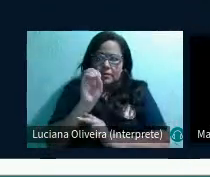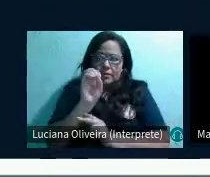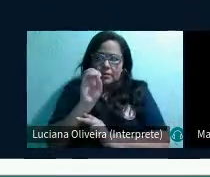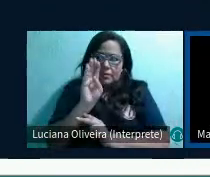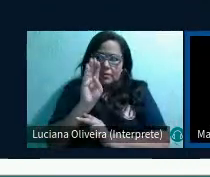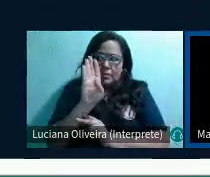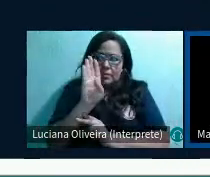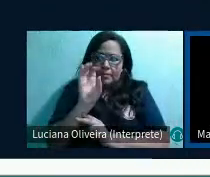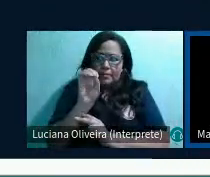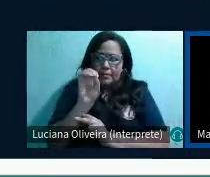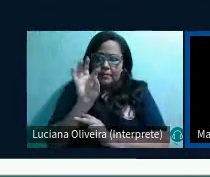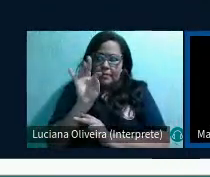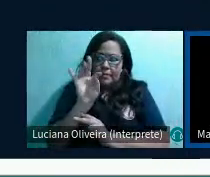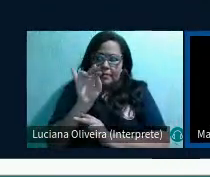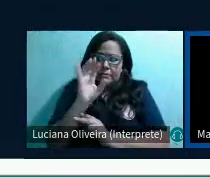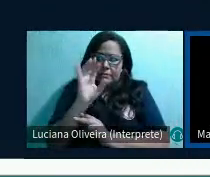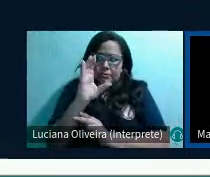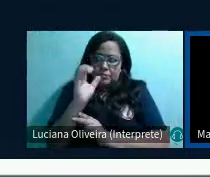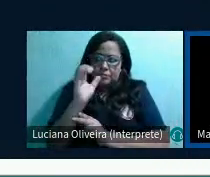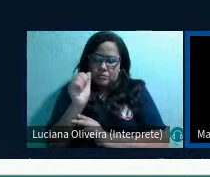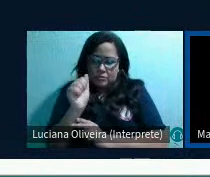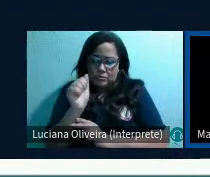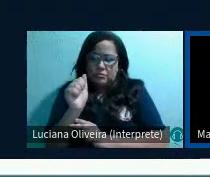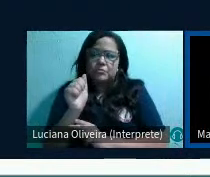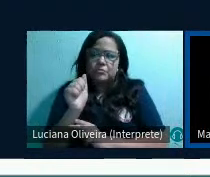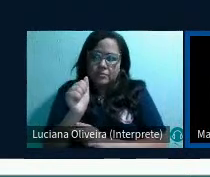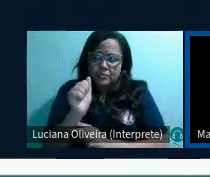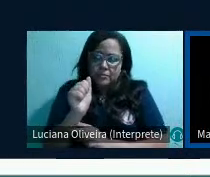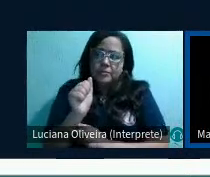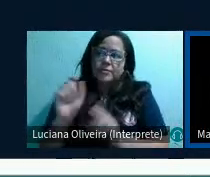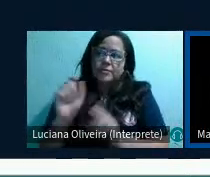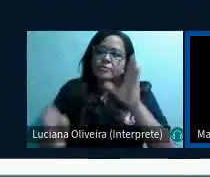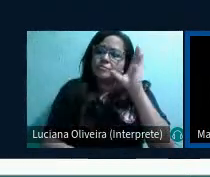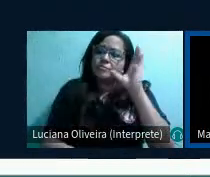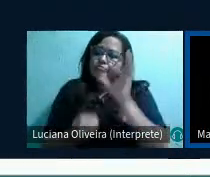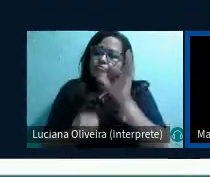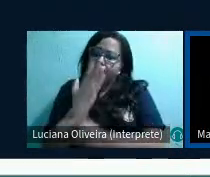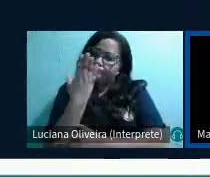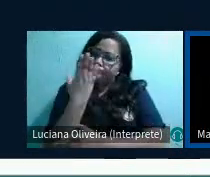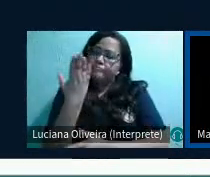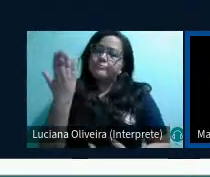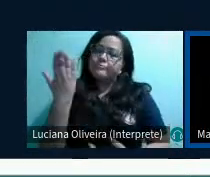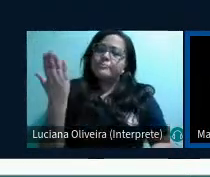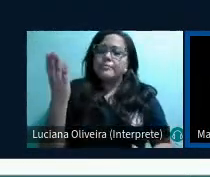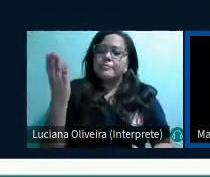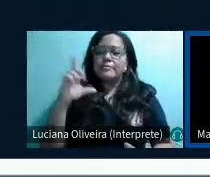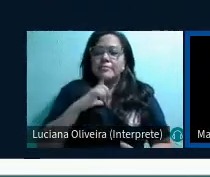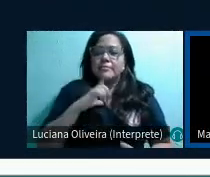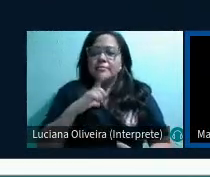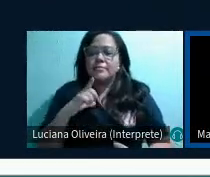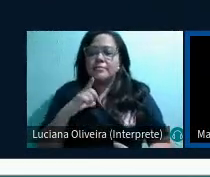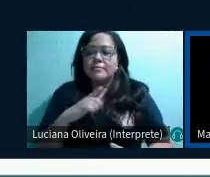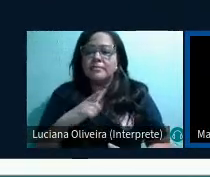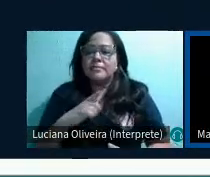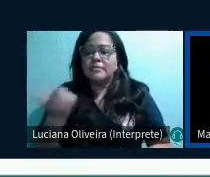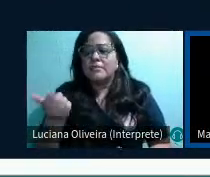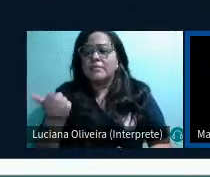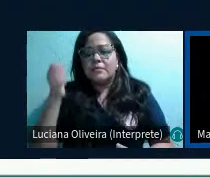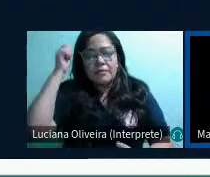escritor Isaac, no no livro I,